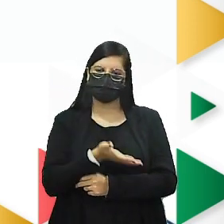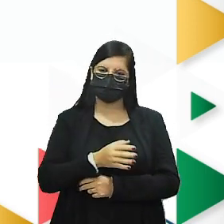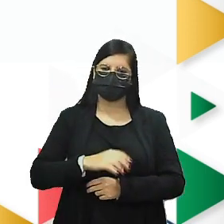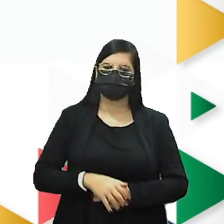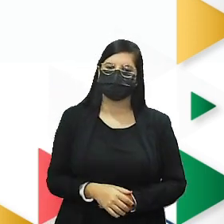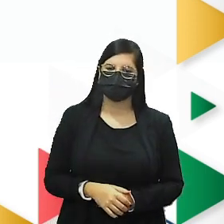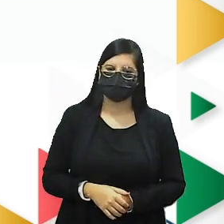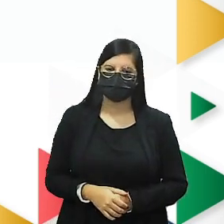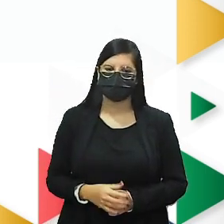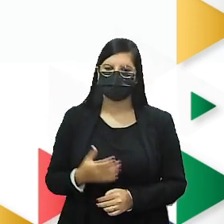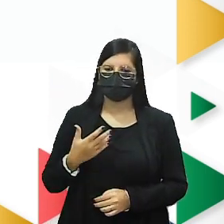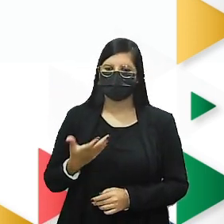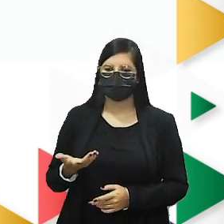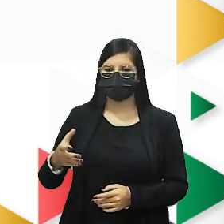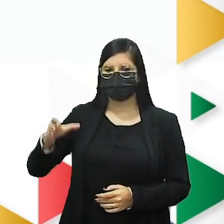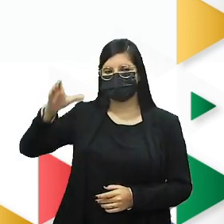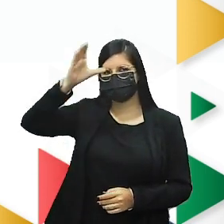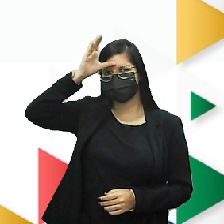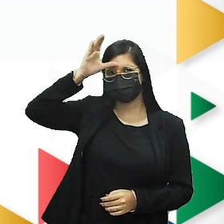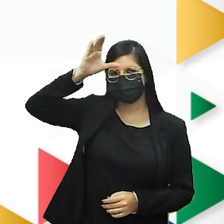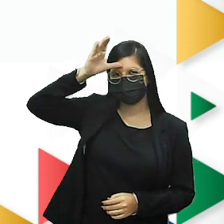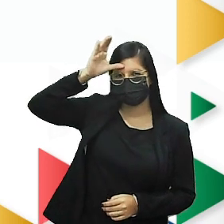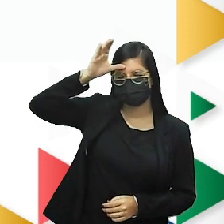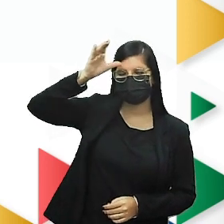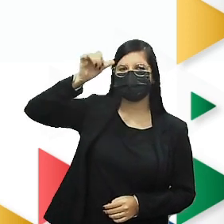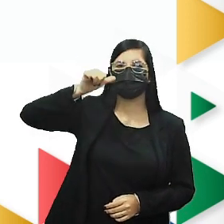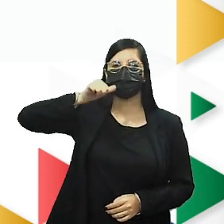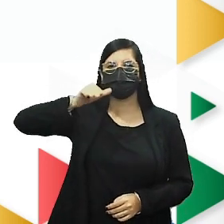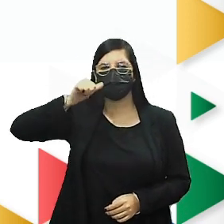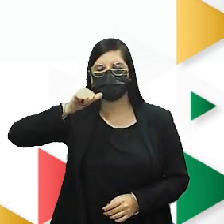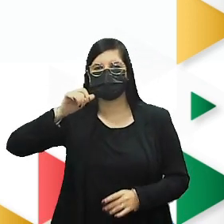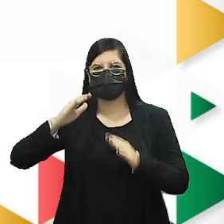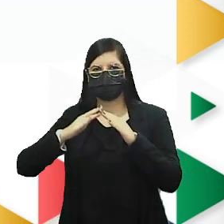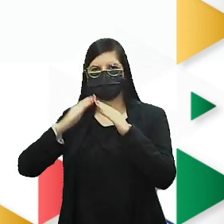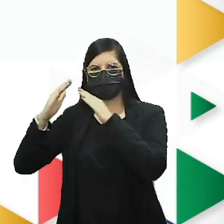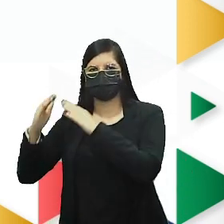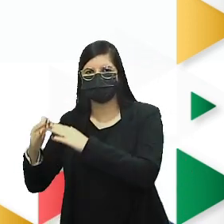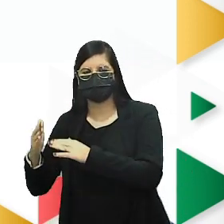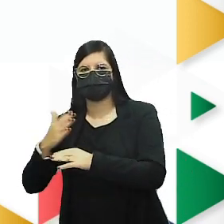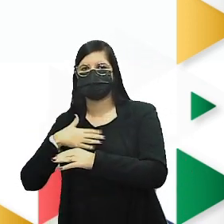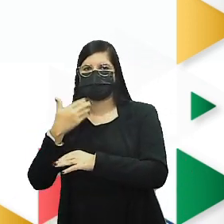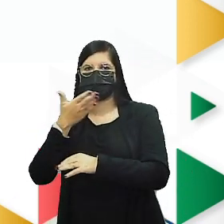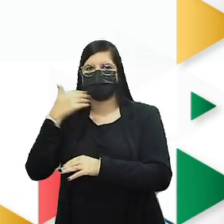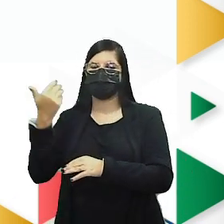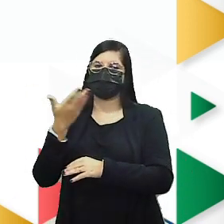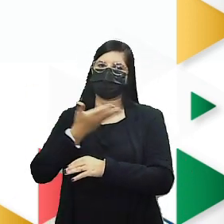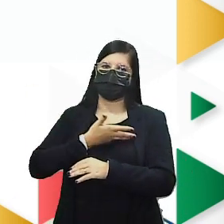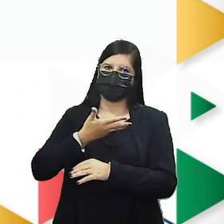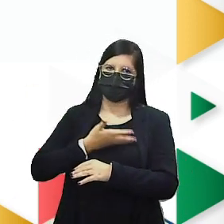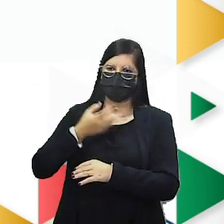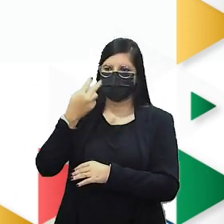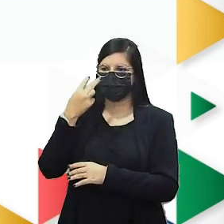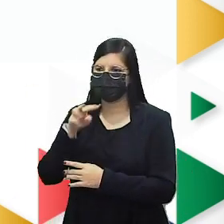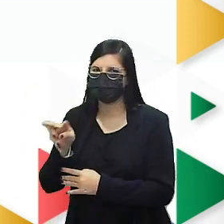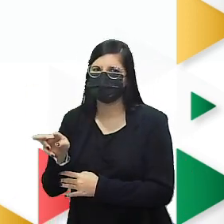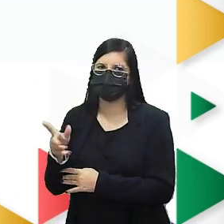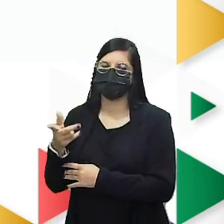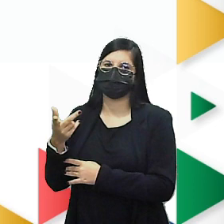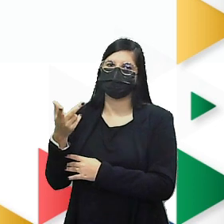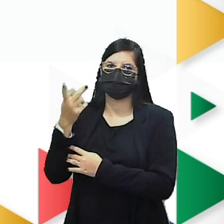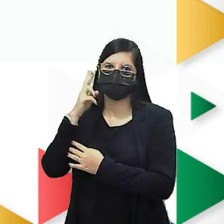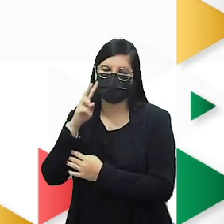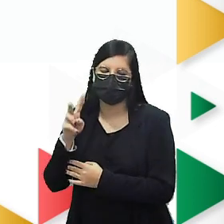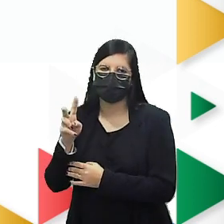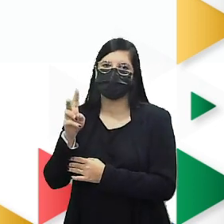mas a tia do vizinho, da minha melhor amiga, viu, né, essa